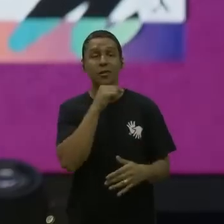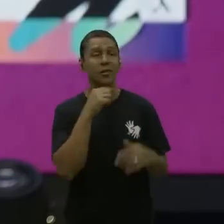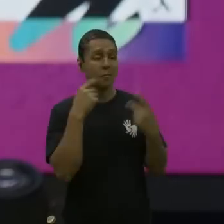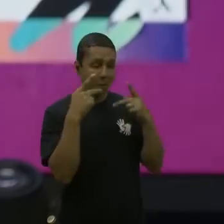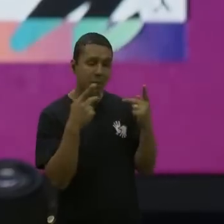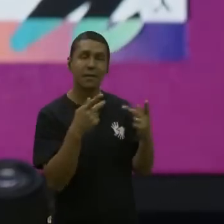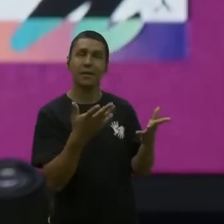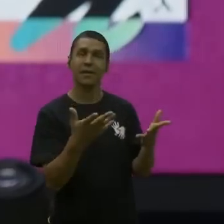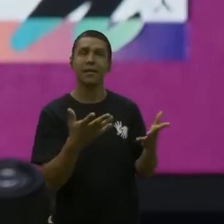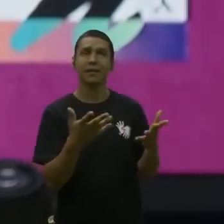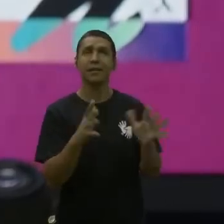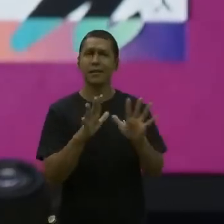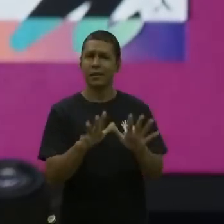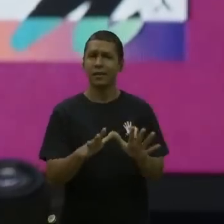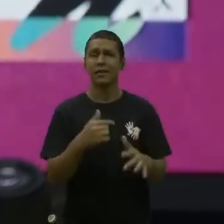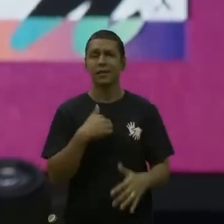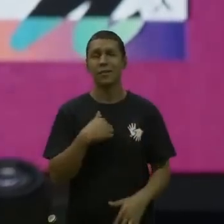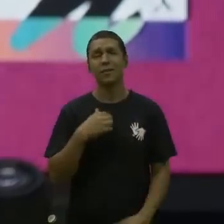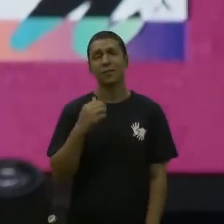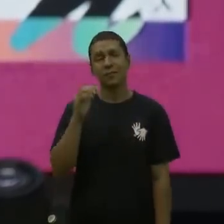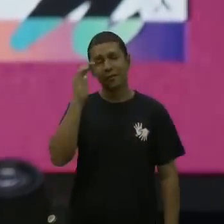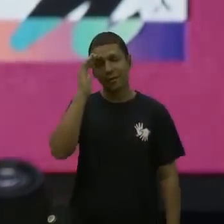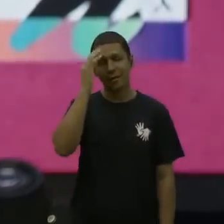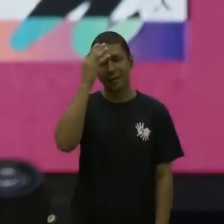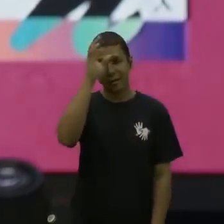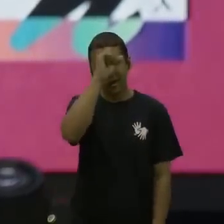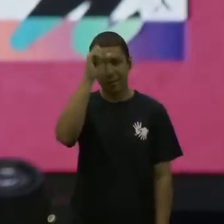E eu tenho aprendido